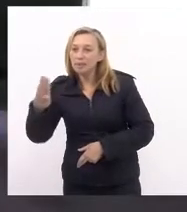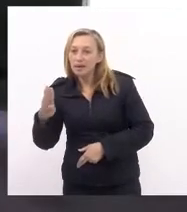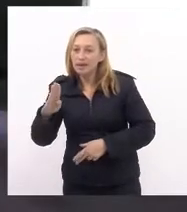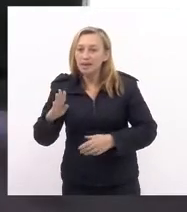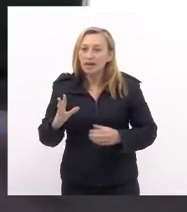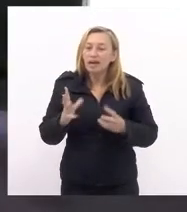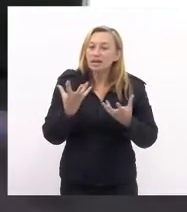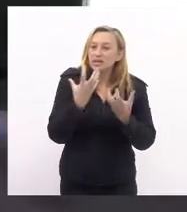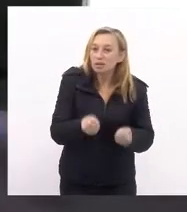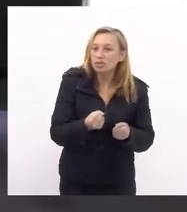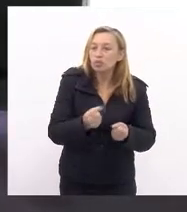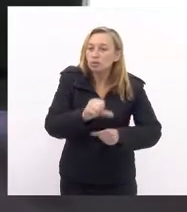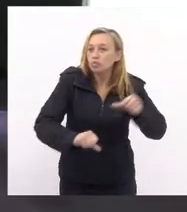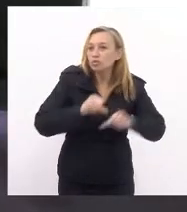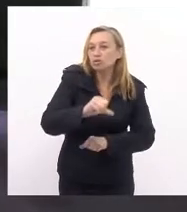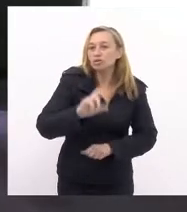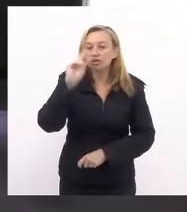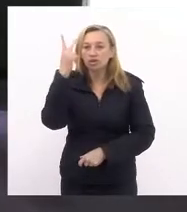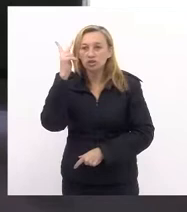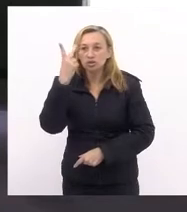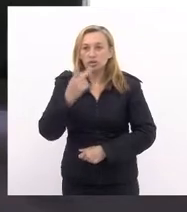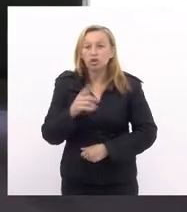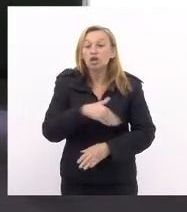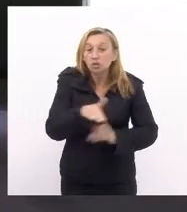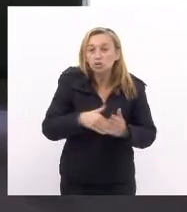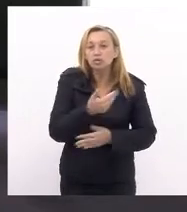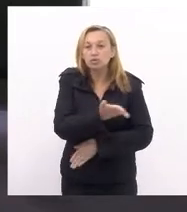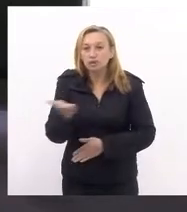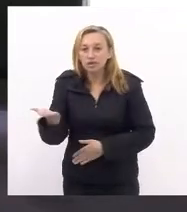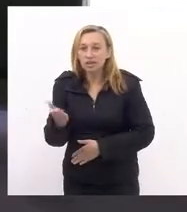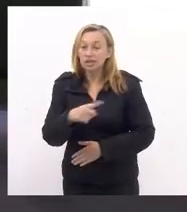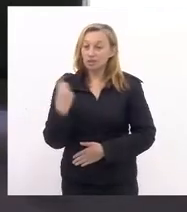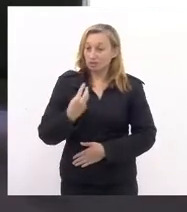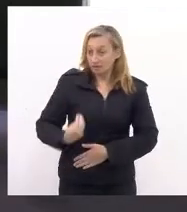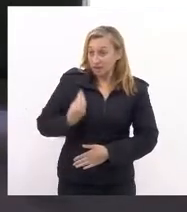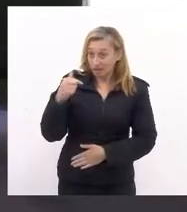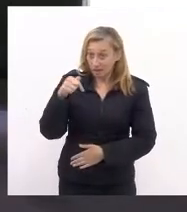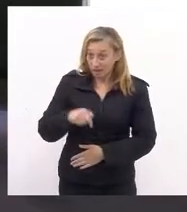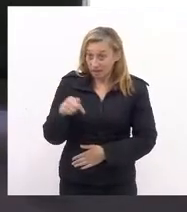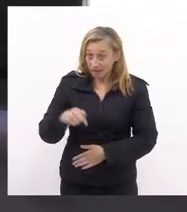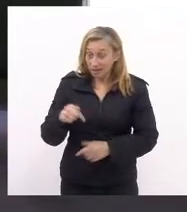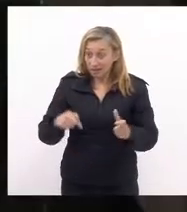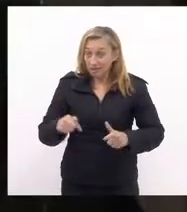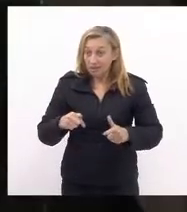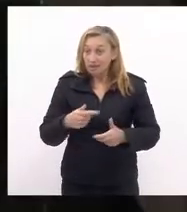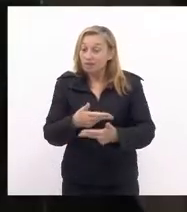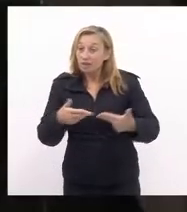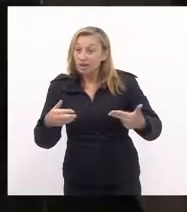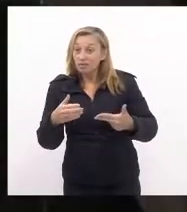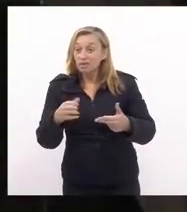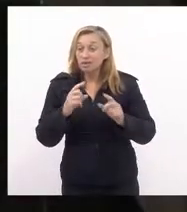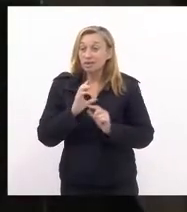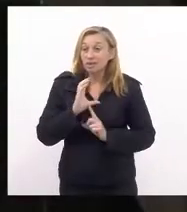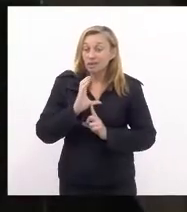com o objetivo de mudar essa história. Todos vocês, hoje nós estamos aqui, vários capelães,